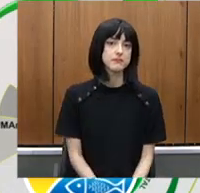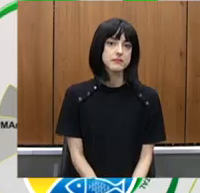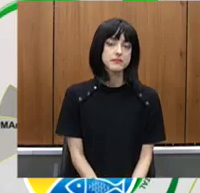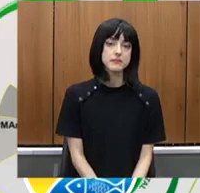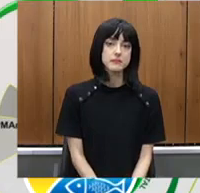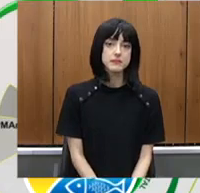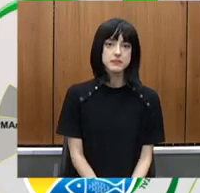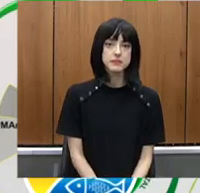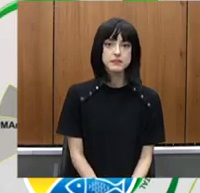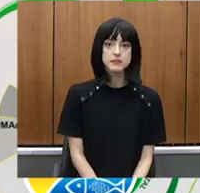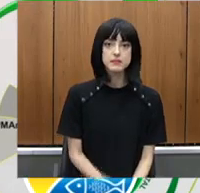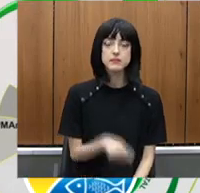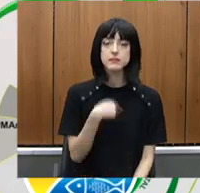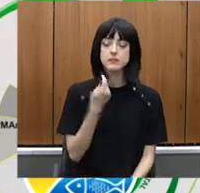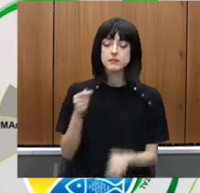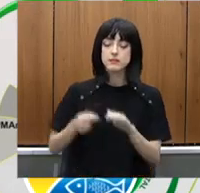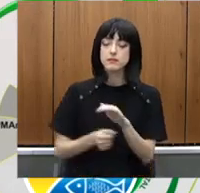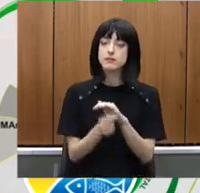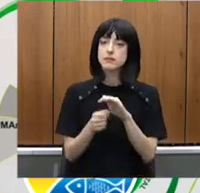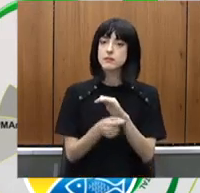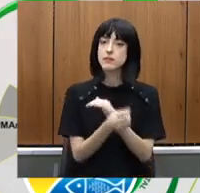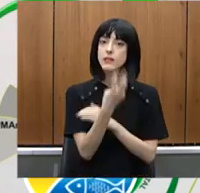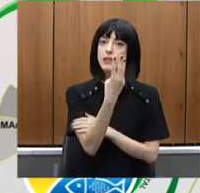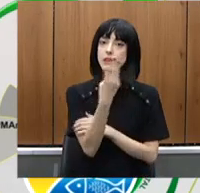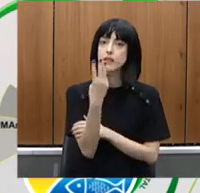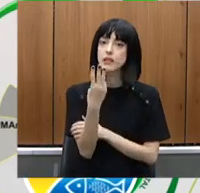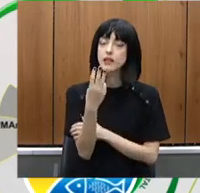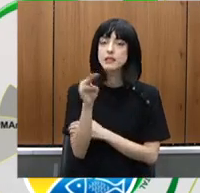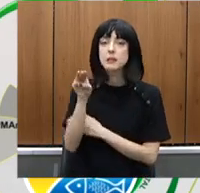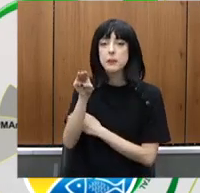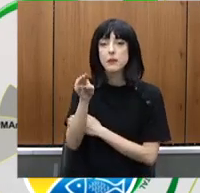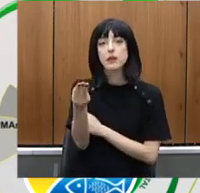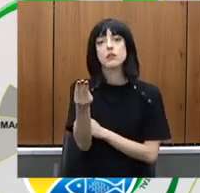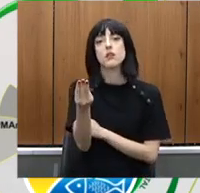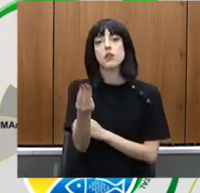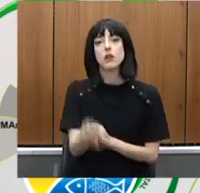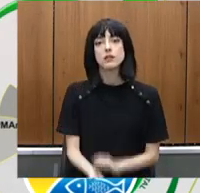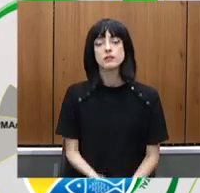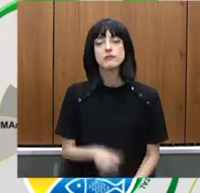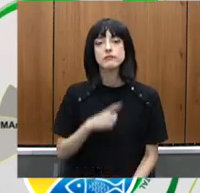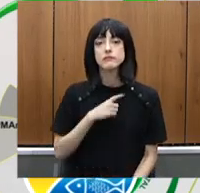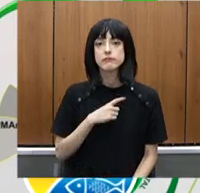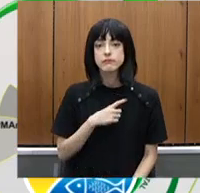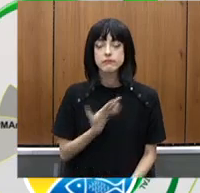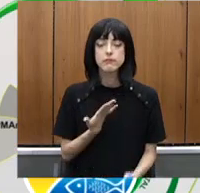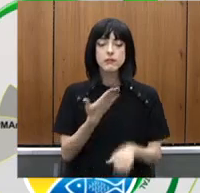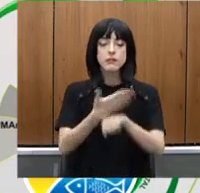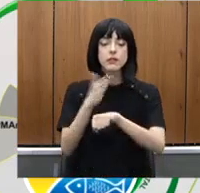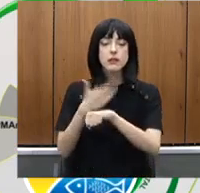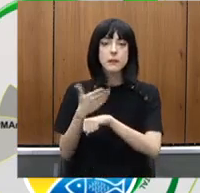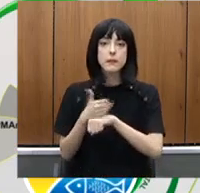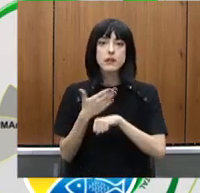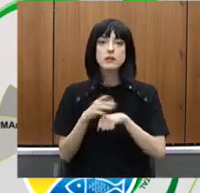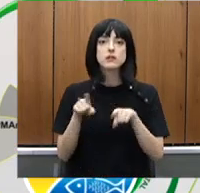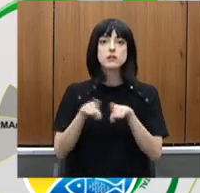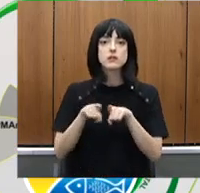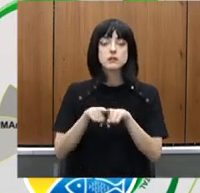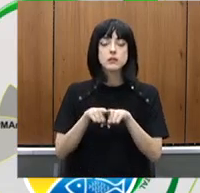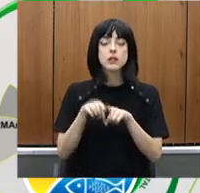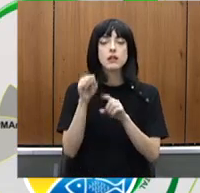nós investimos 33 milhões treinamentos seminários viaturas a primeira vez que a gente conseguiu adquirir viaturas específicas